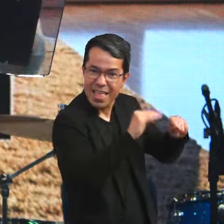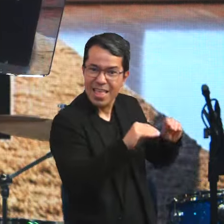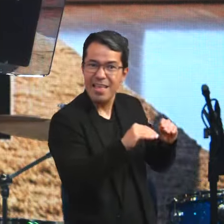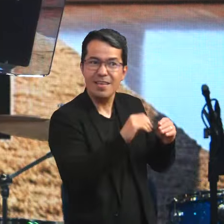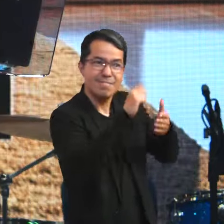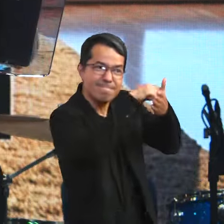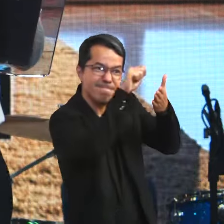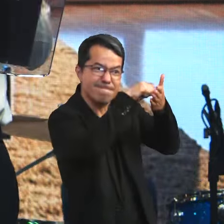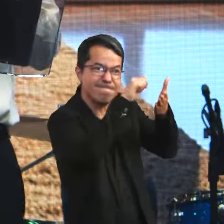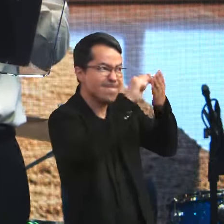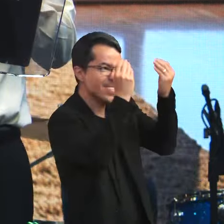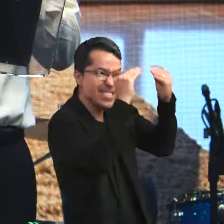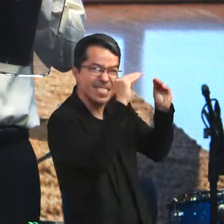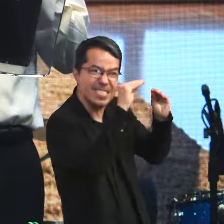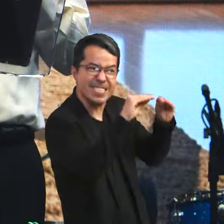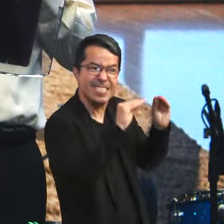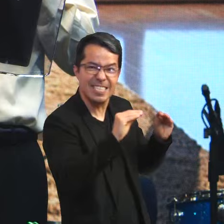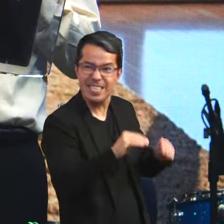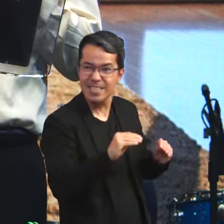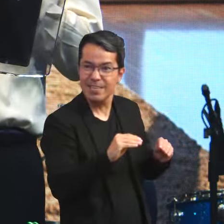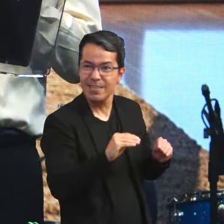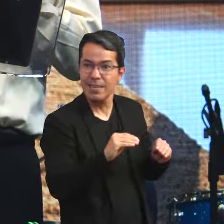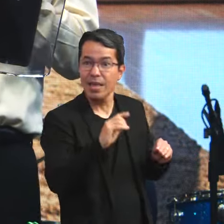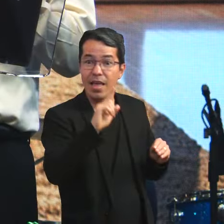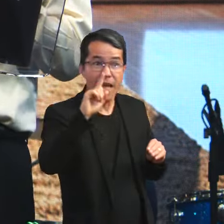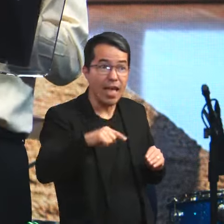blog e ela tem a